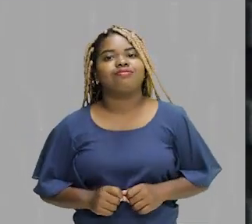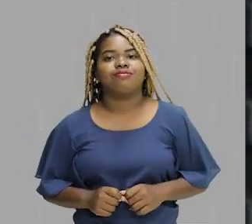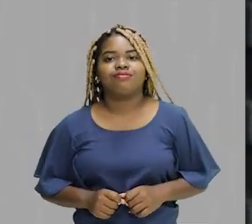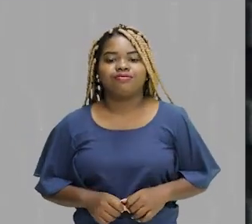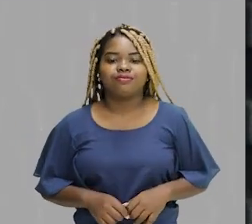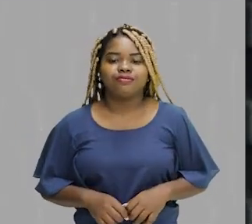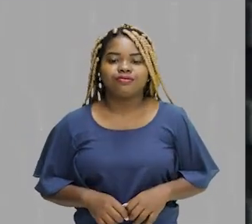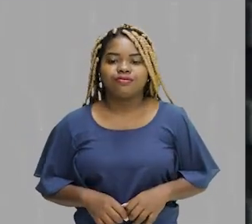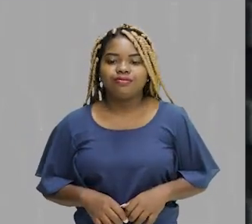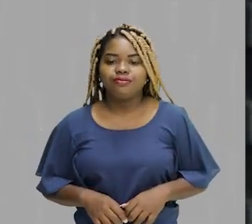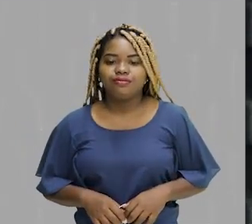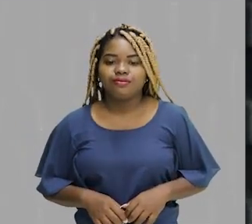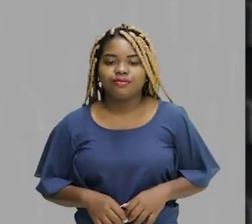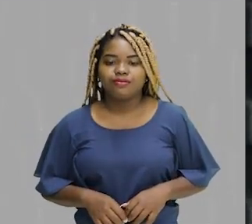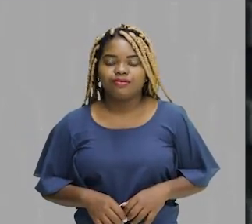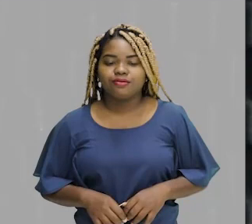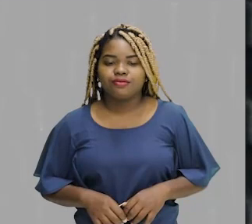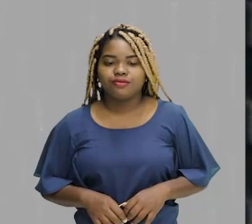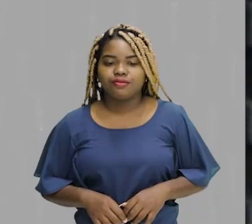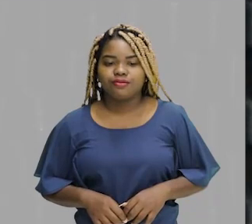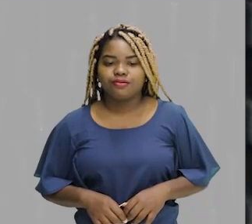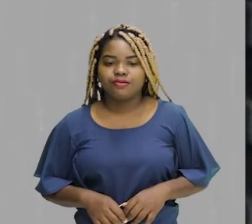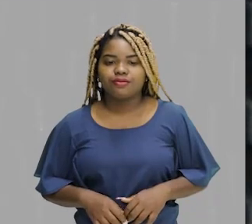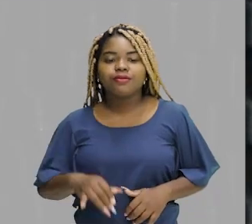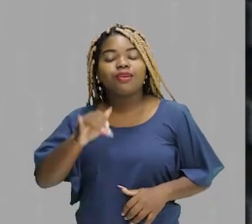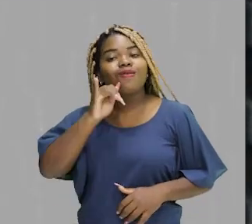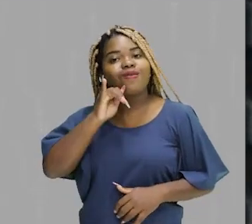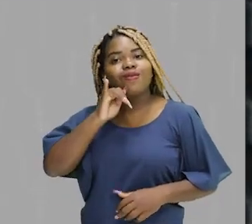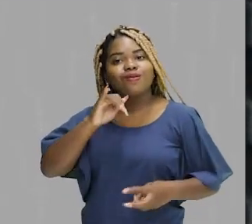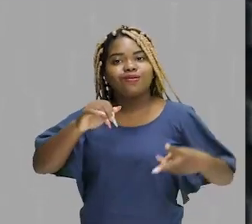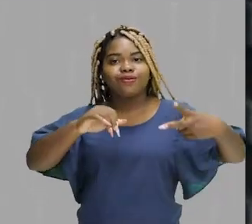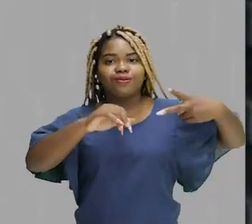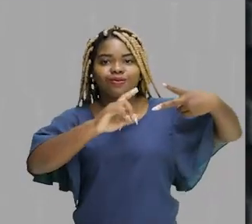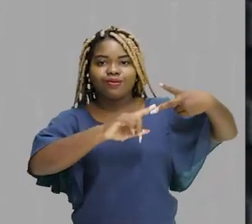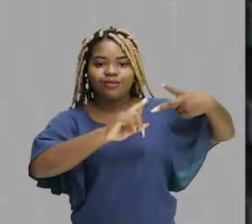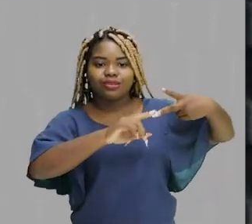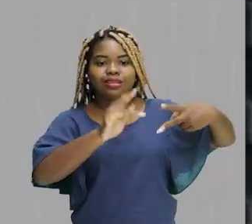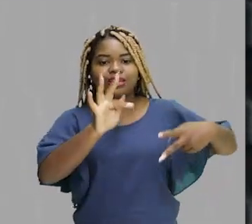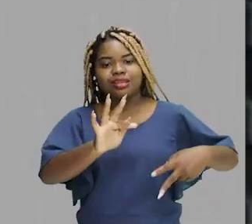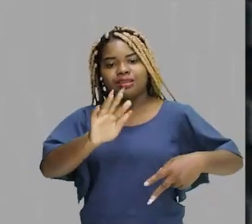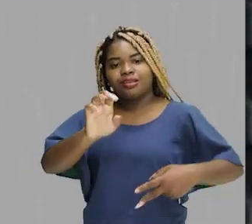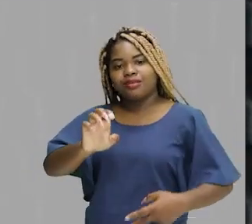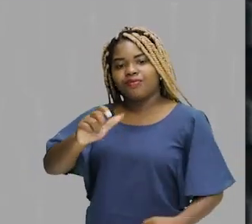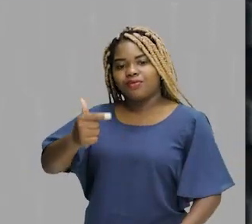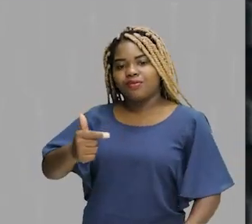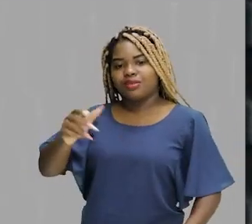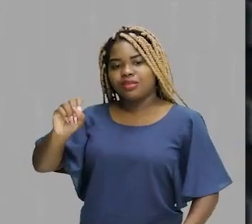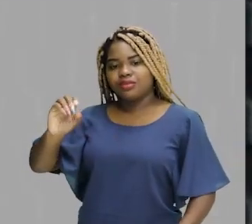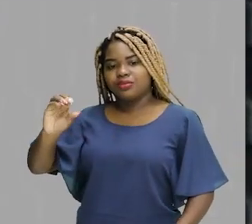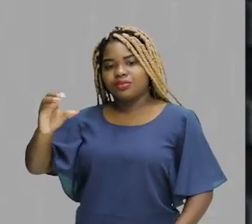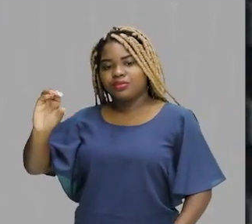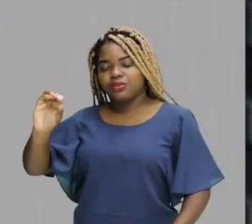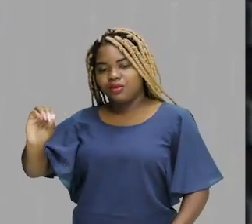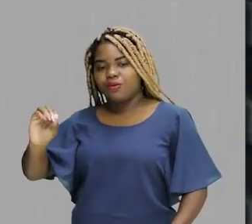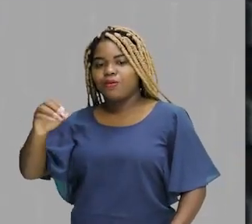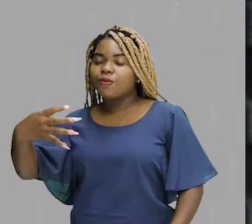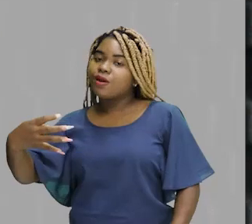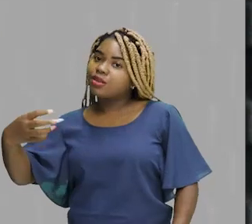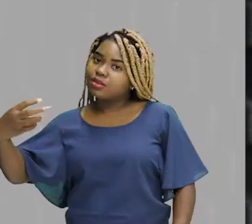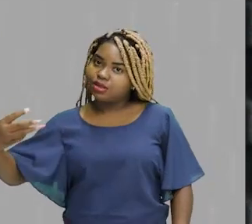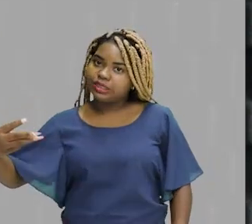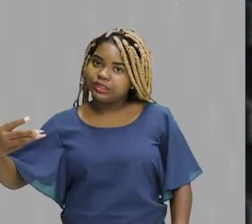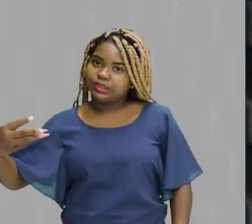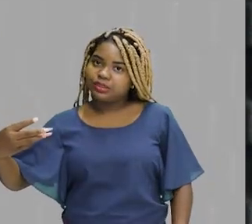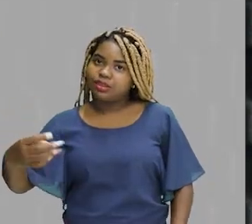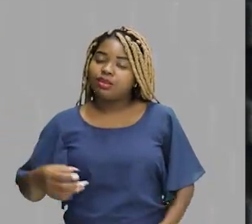dos metais. Show? Então, como exemplo, o Fe2, SO4, 3.